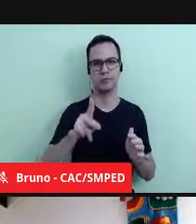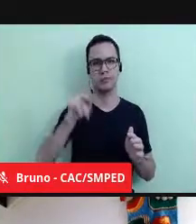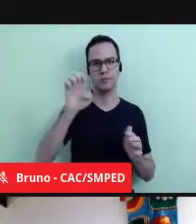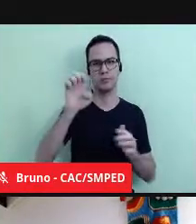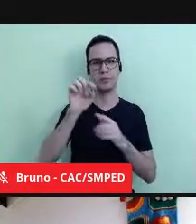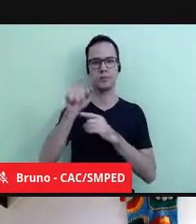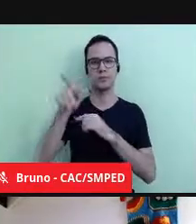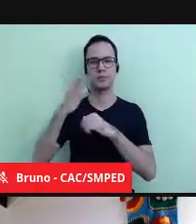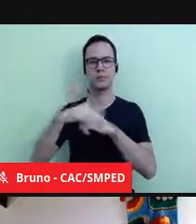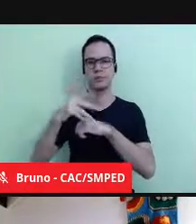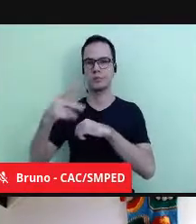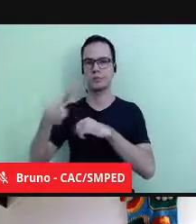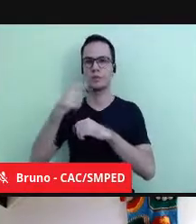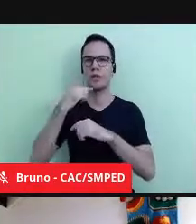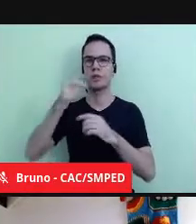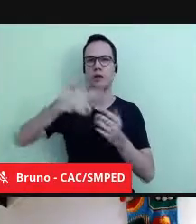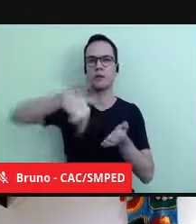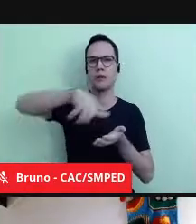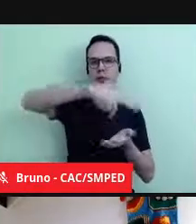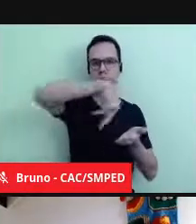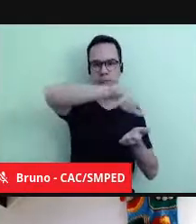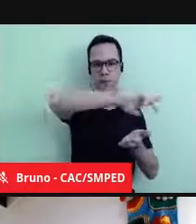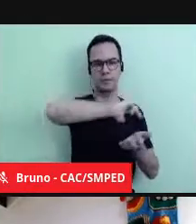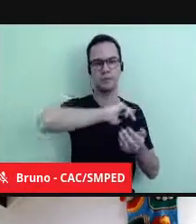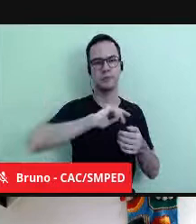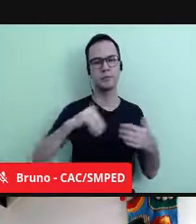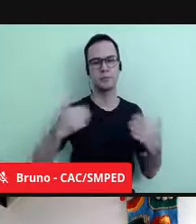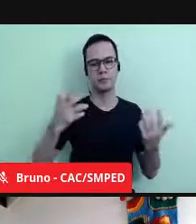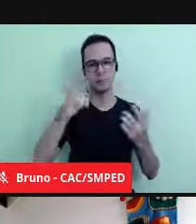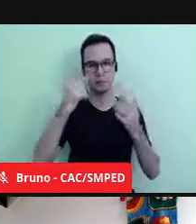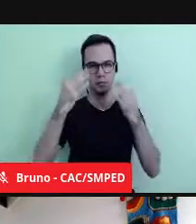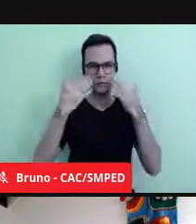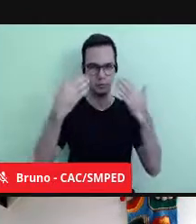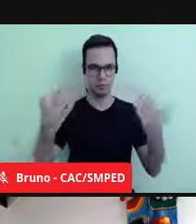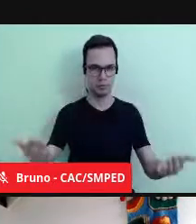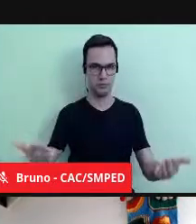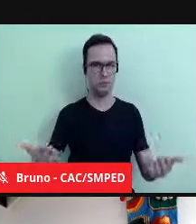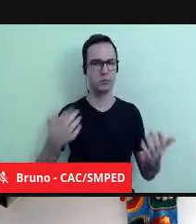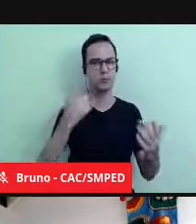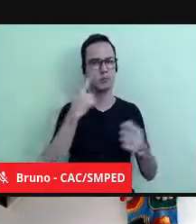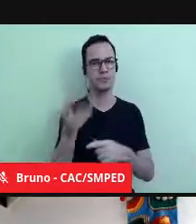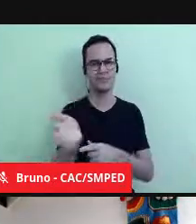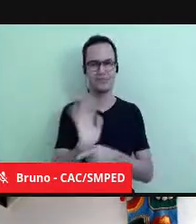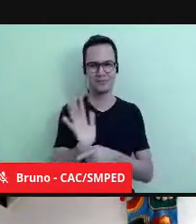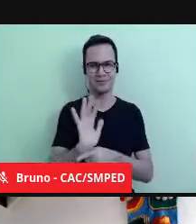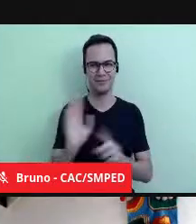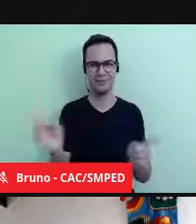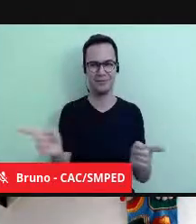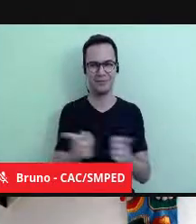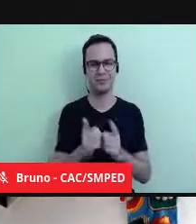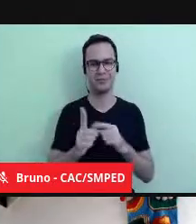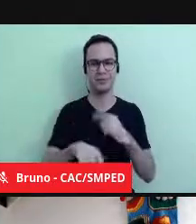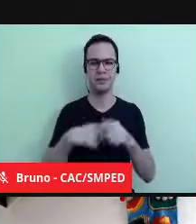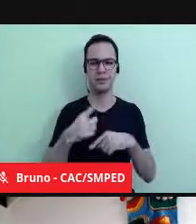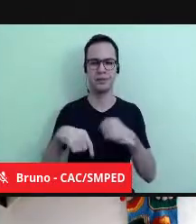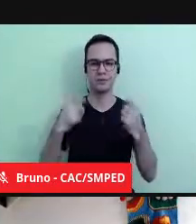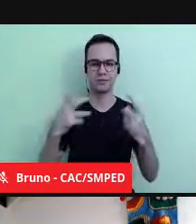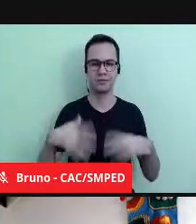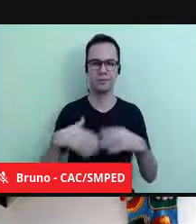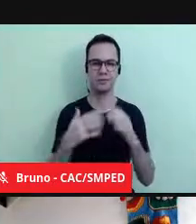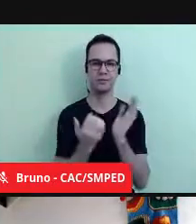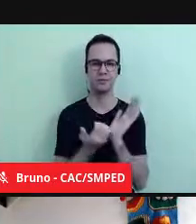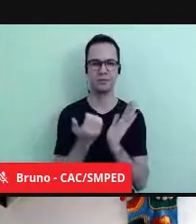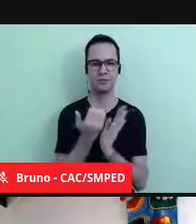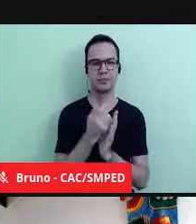Marcos Abranches, que é esse bailarino e coreógrafo. Então eu vou exibir esse vídeo, que é bem breve, depois falar um pouquinho sobre ele. O vídeo